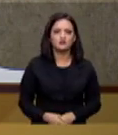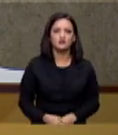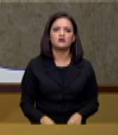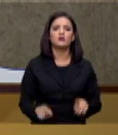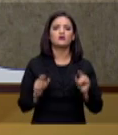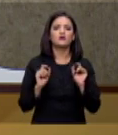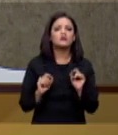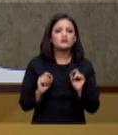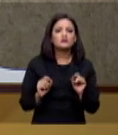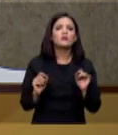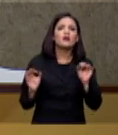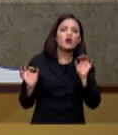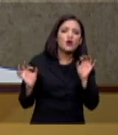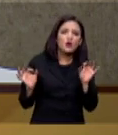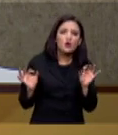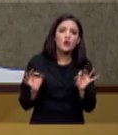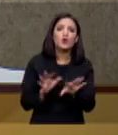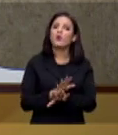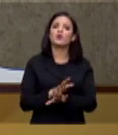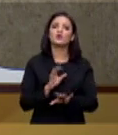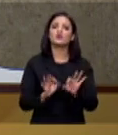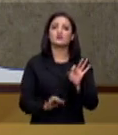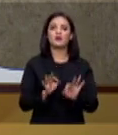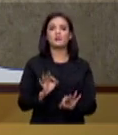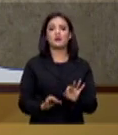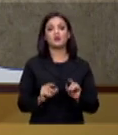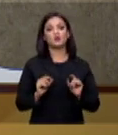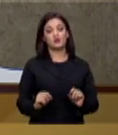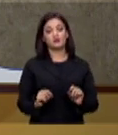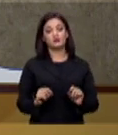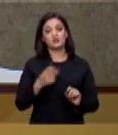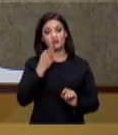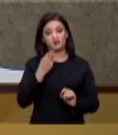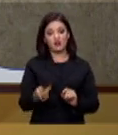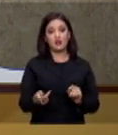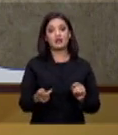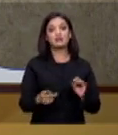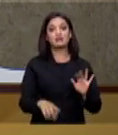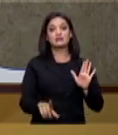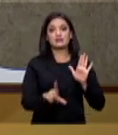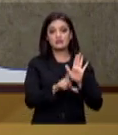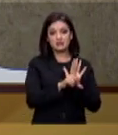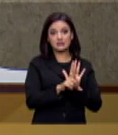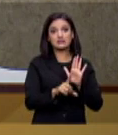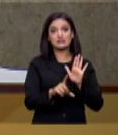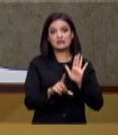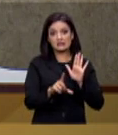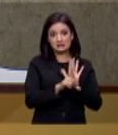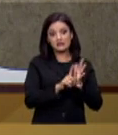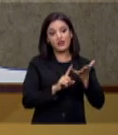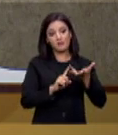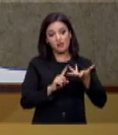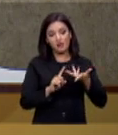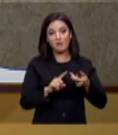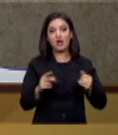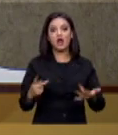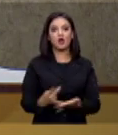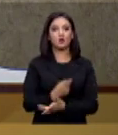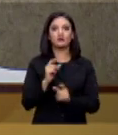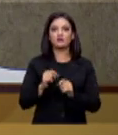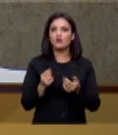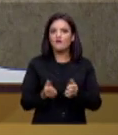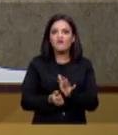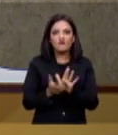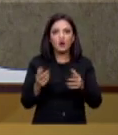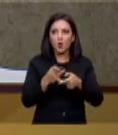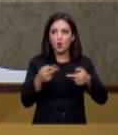raciocínio, que poderia ser sintetizado no fato de que essas leis acabaram gerando um estado de